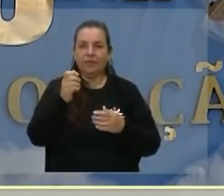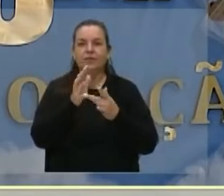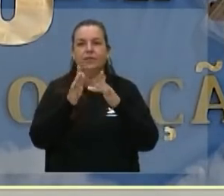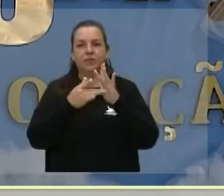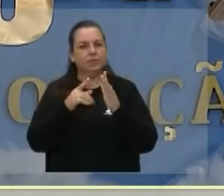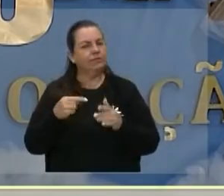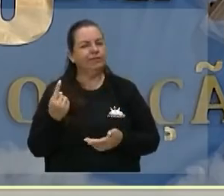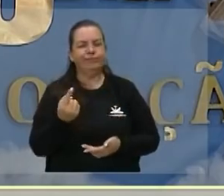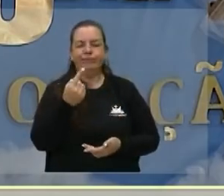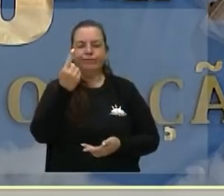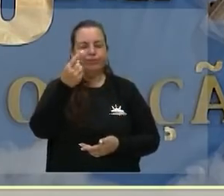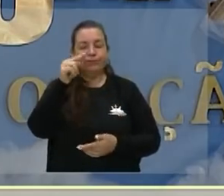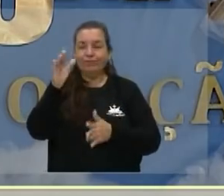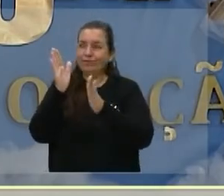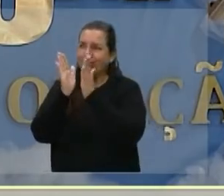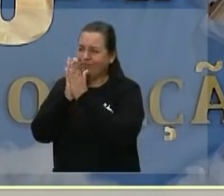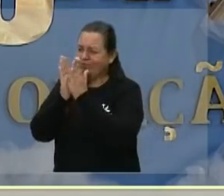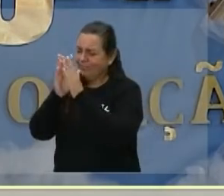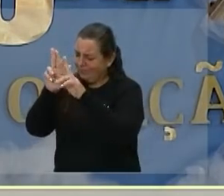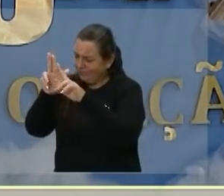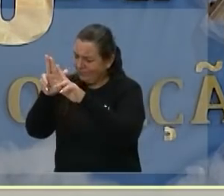sumo intercessor